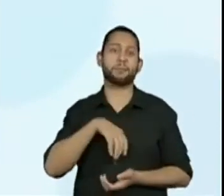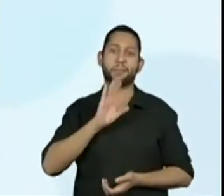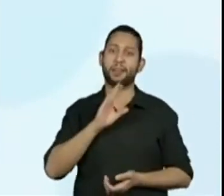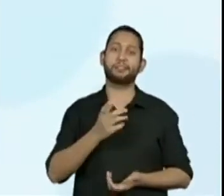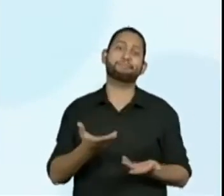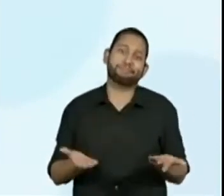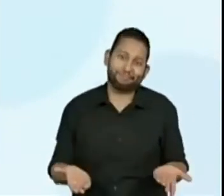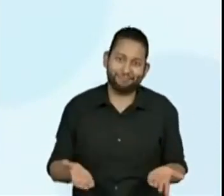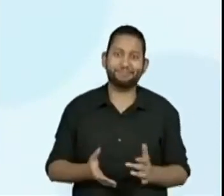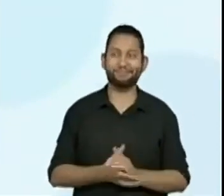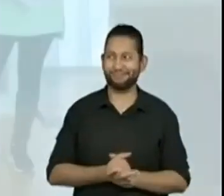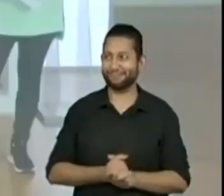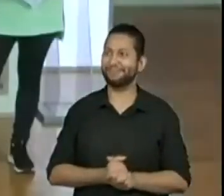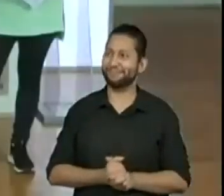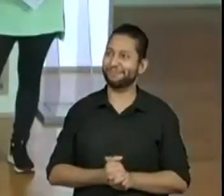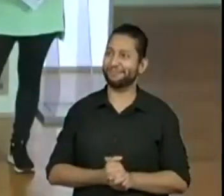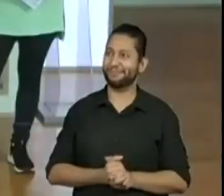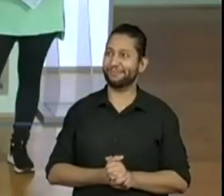deles.